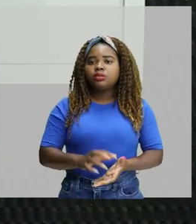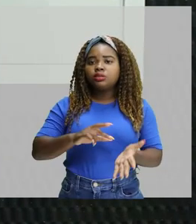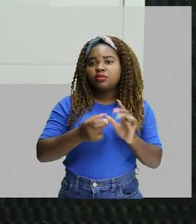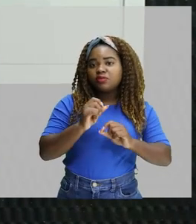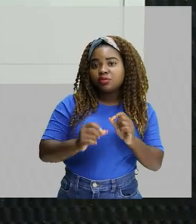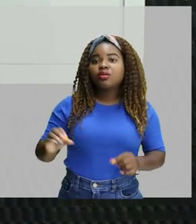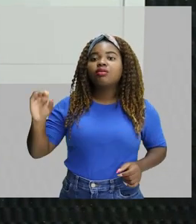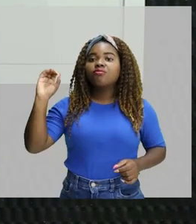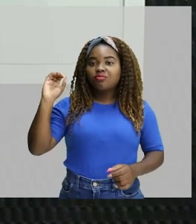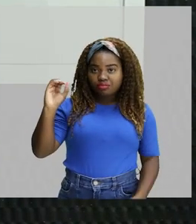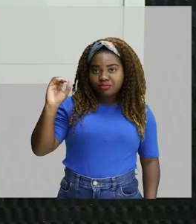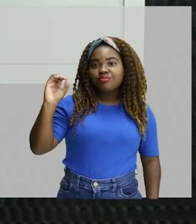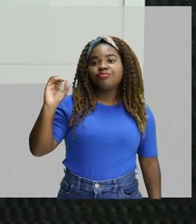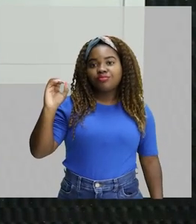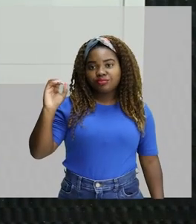polinômio